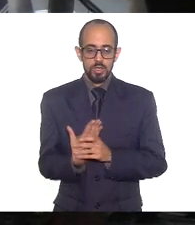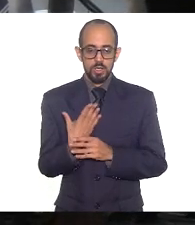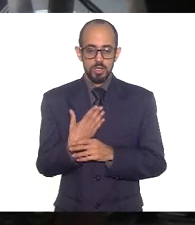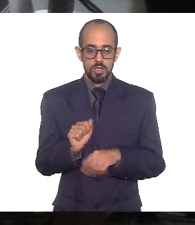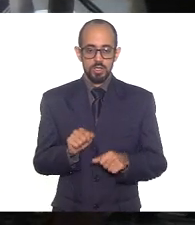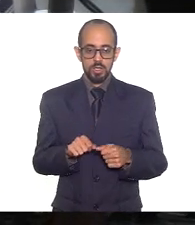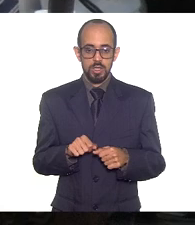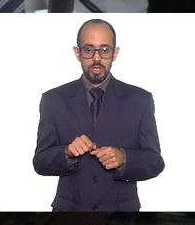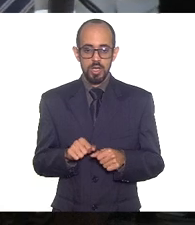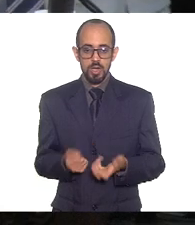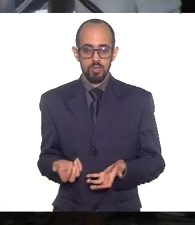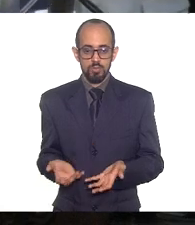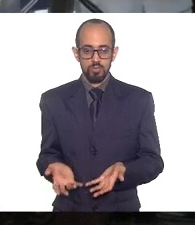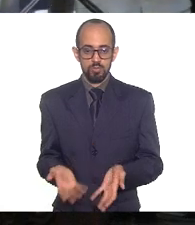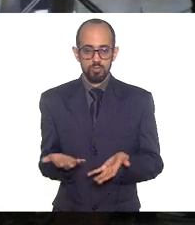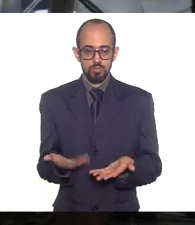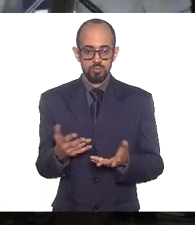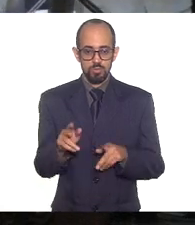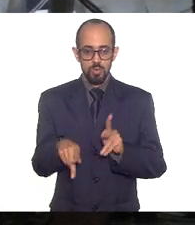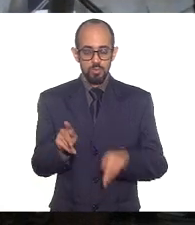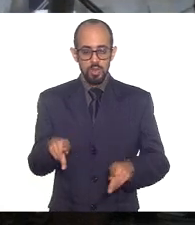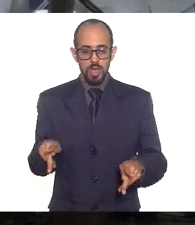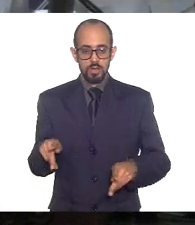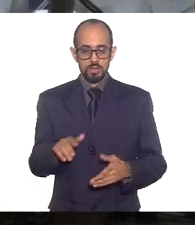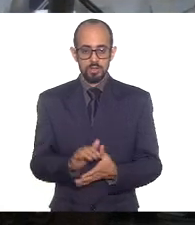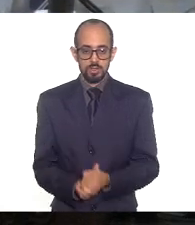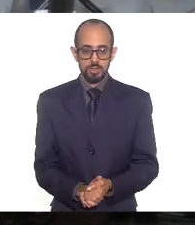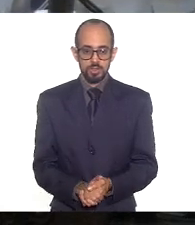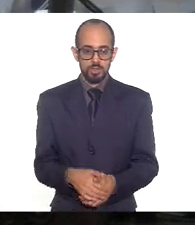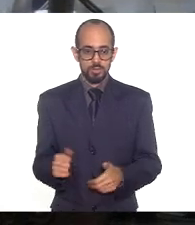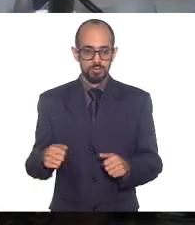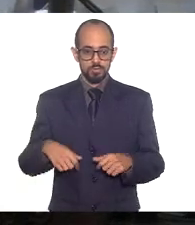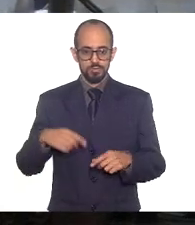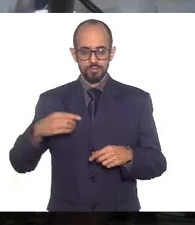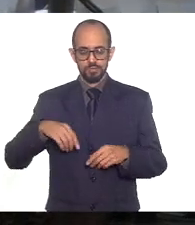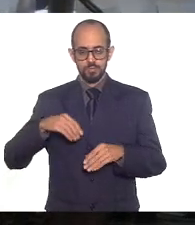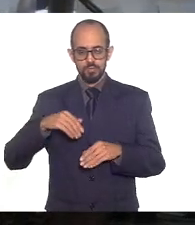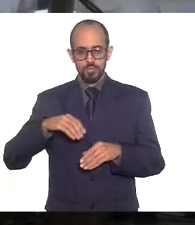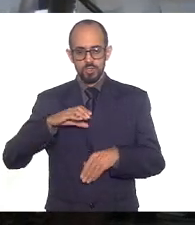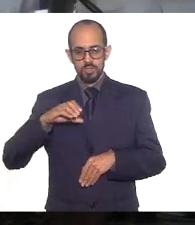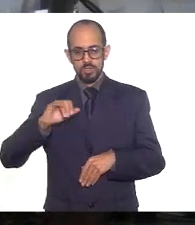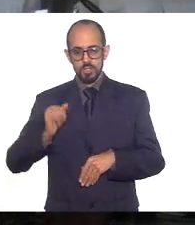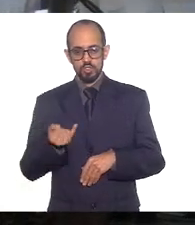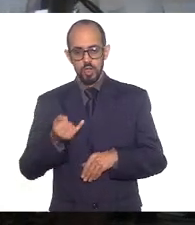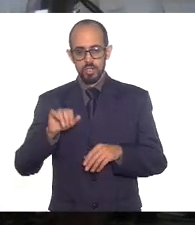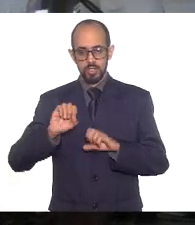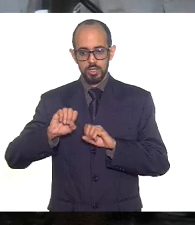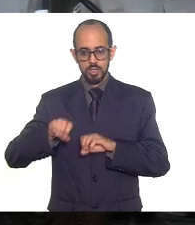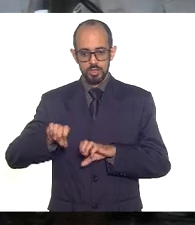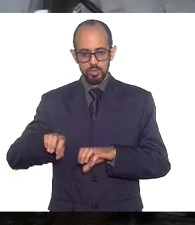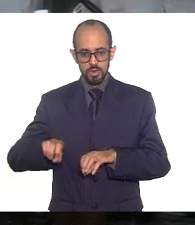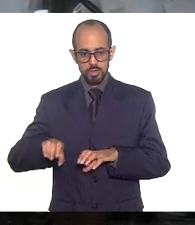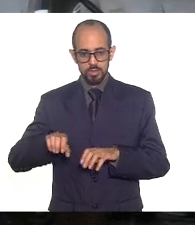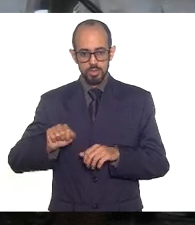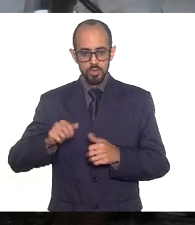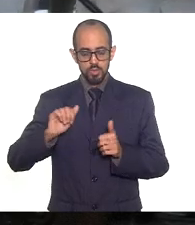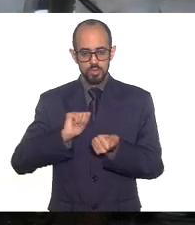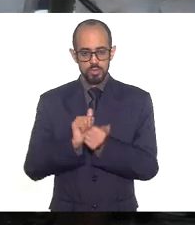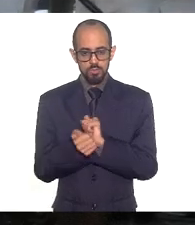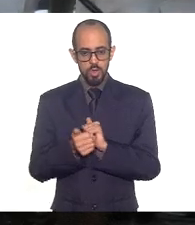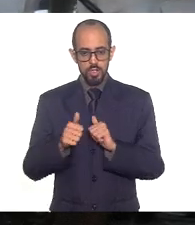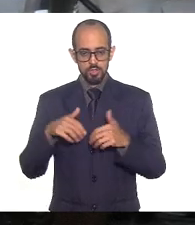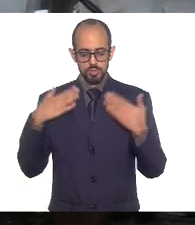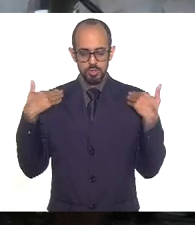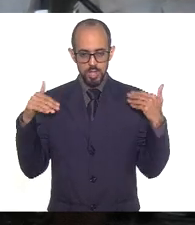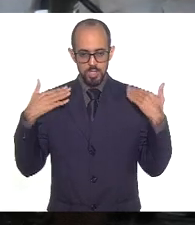de incentivo aos custos sociais populares comunitários presente pareceres das comissões quais são Justiça de educação esporte lazer